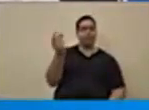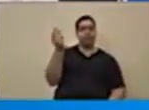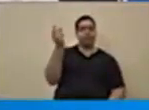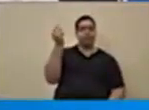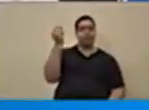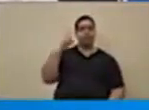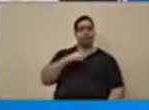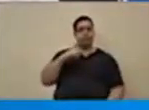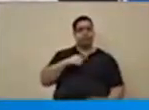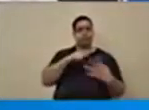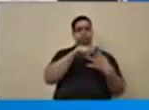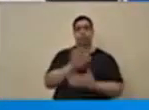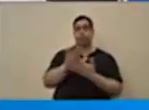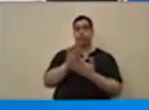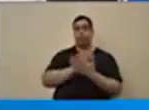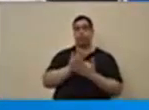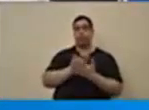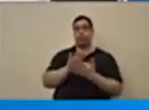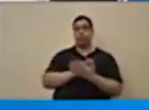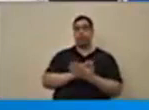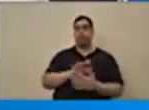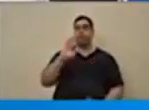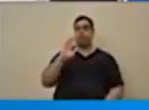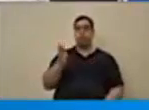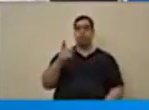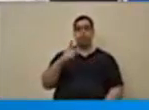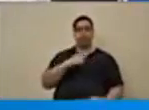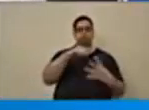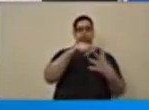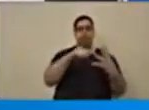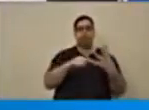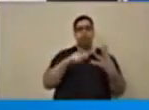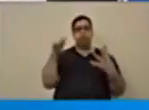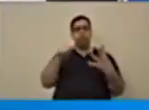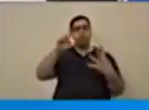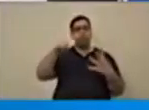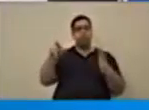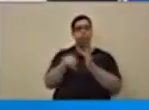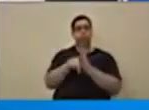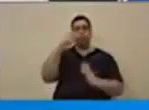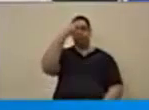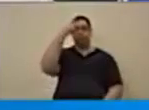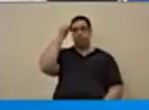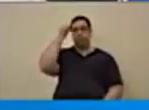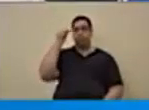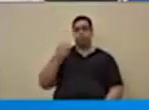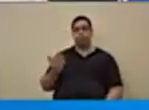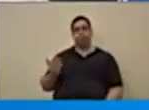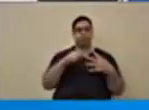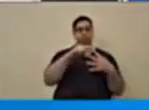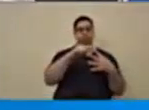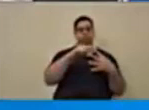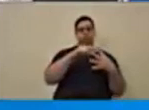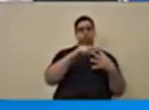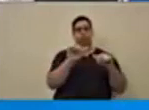já falei que precisava fazer urbanístico. As 4 ações são da prefeitura. Um é um arquivo em DWG. O Jacovetti, que é engenheiro,